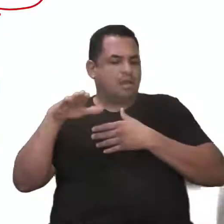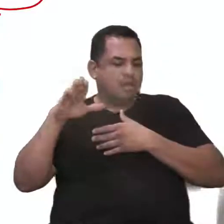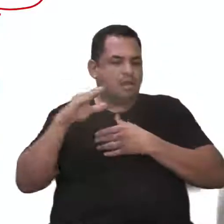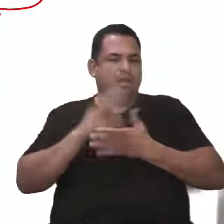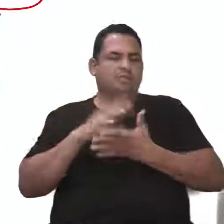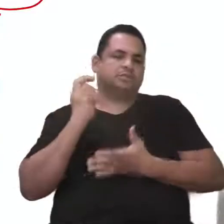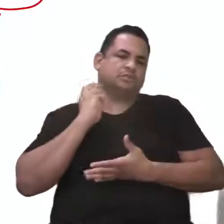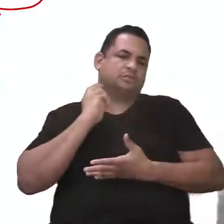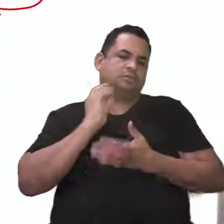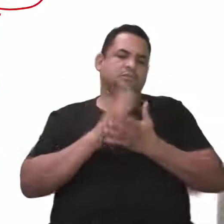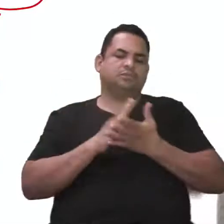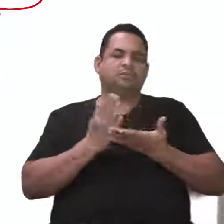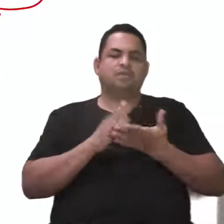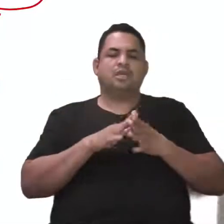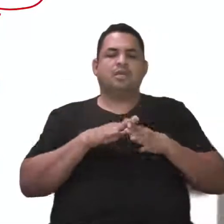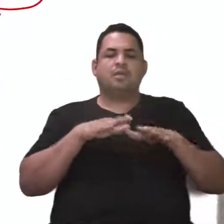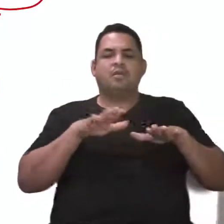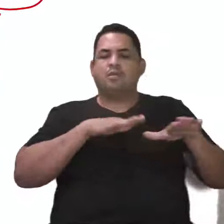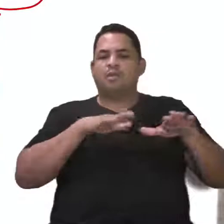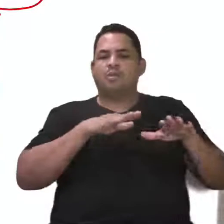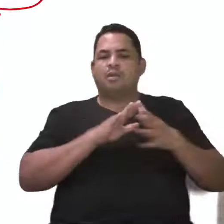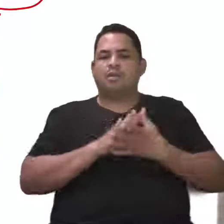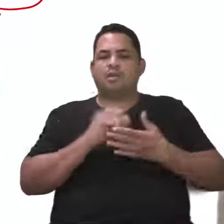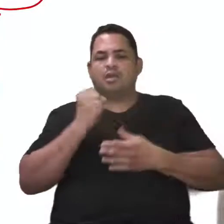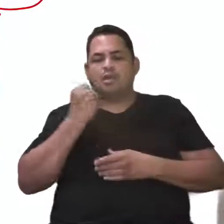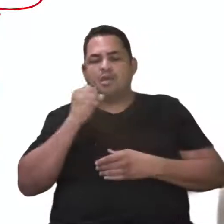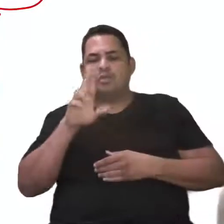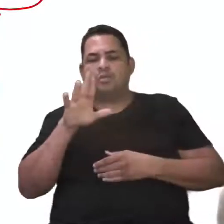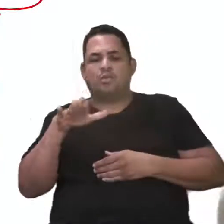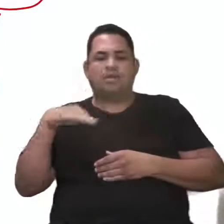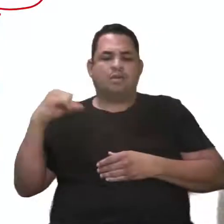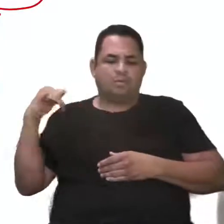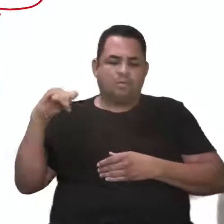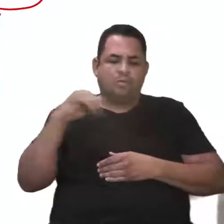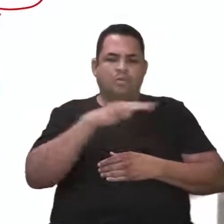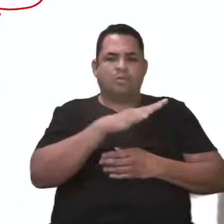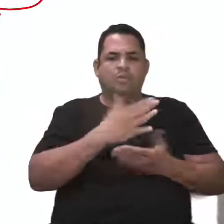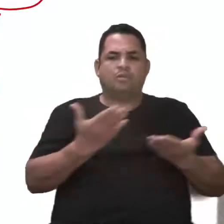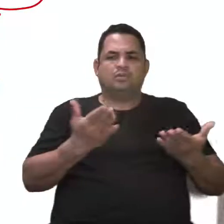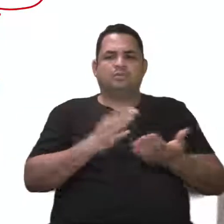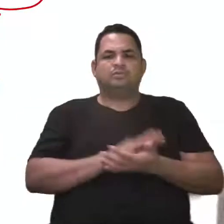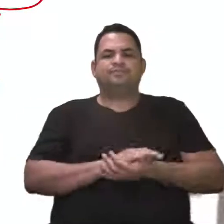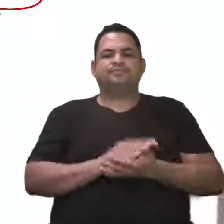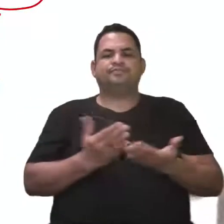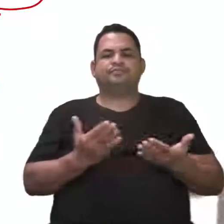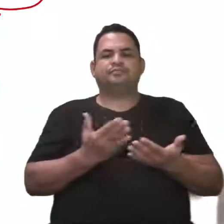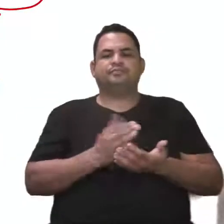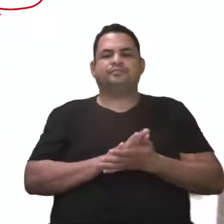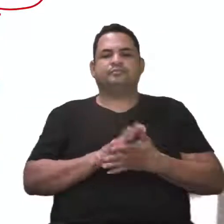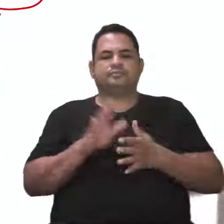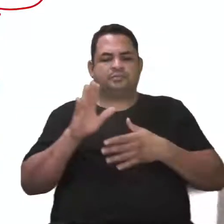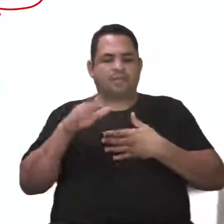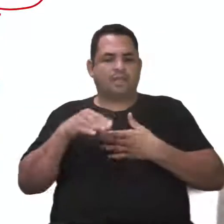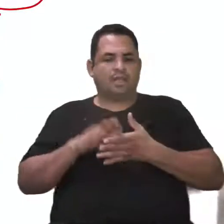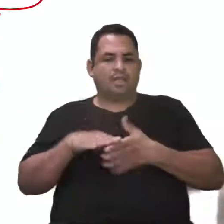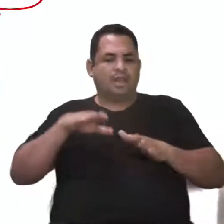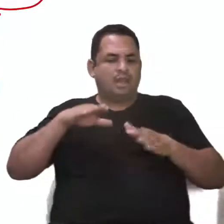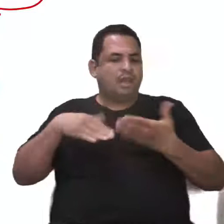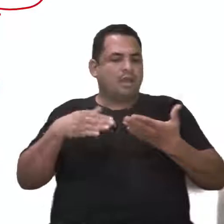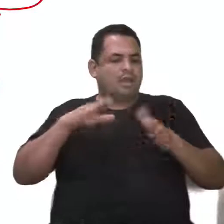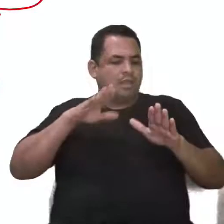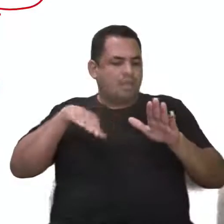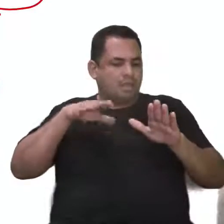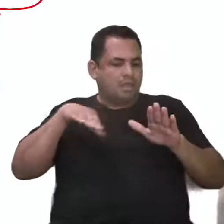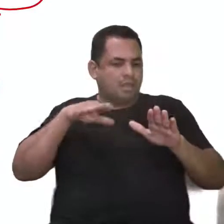se movimentar no ar, no caso voando. As nadadeiras da baleia servem para elas estarem usando esse ambiente